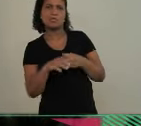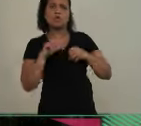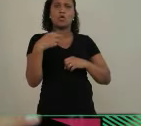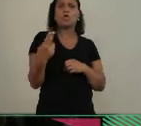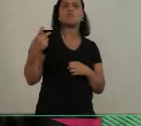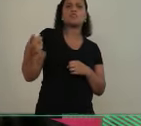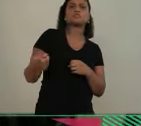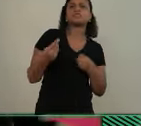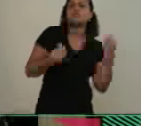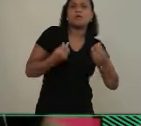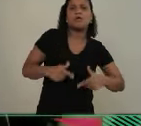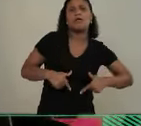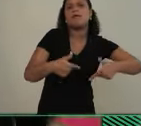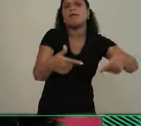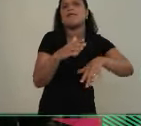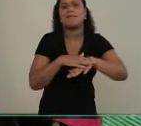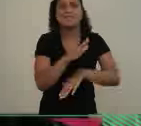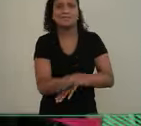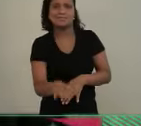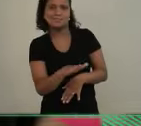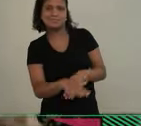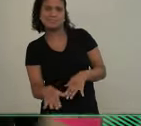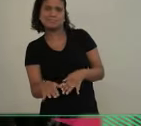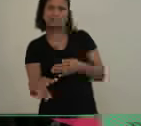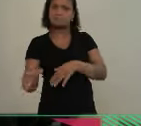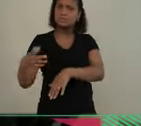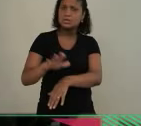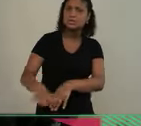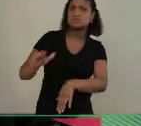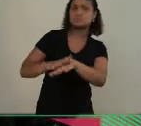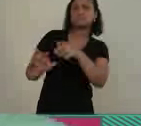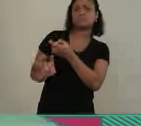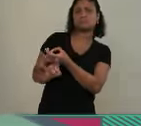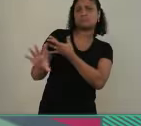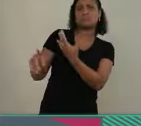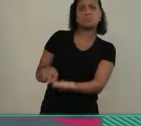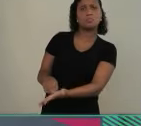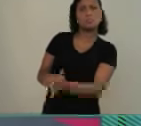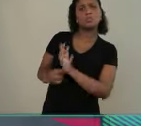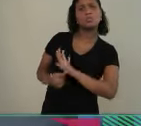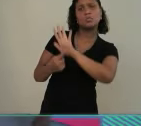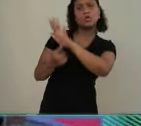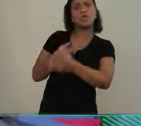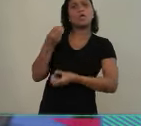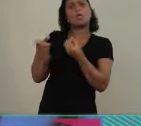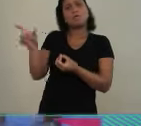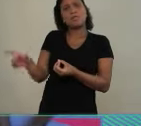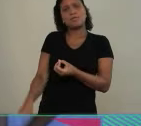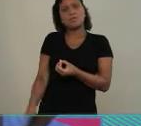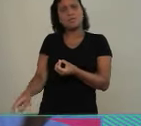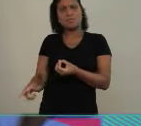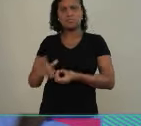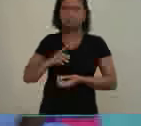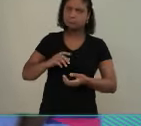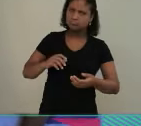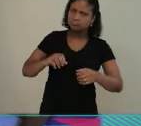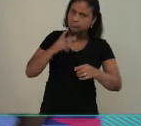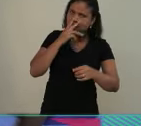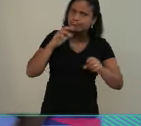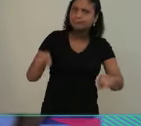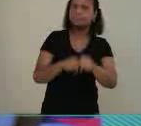como a independência dela mostra, como ela se mostra, quebra o preconceito. Porque a gente tenta dar a ela o máximo de autonomia possível,